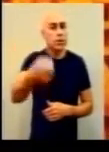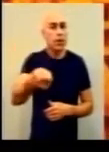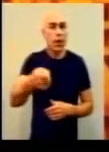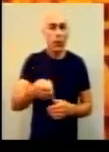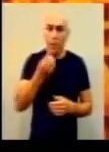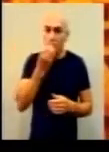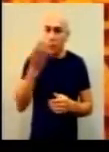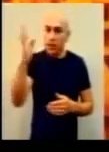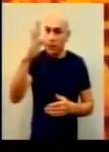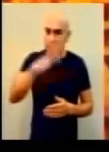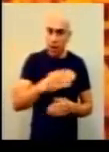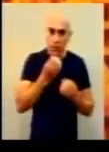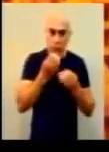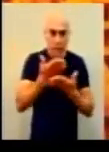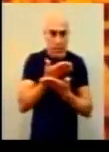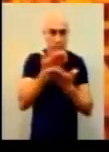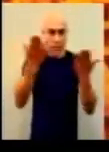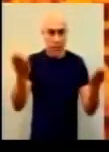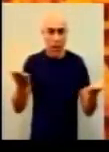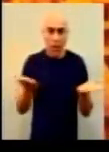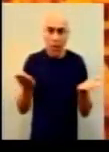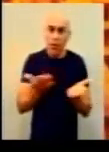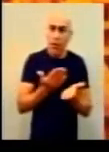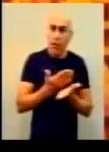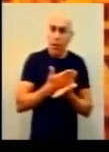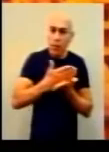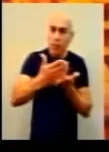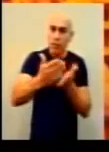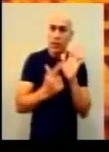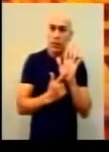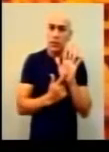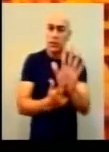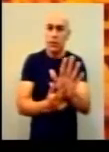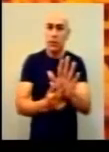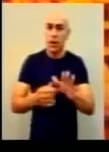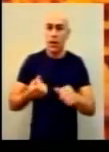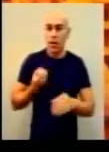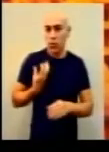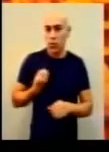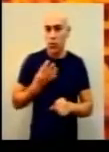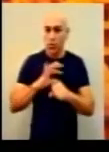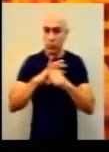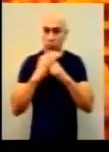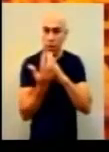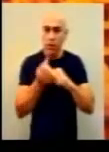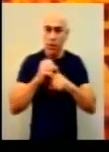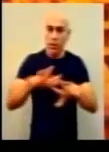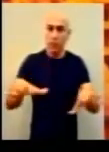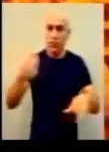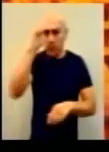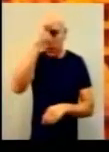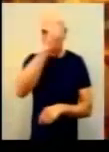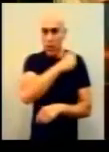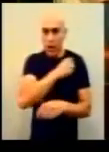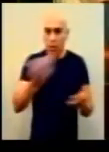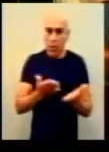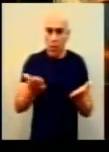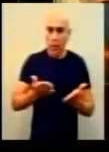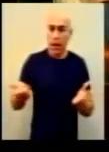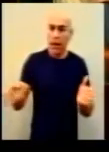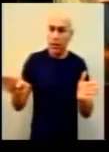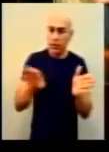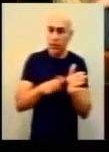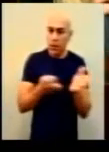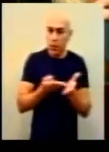tarde a todos. Vamos iniciar a apresentação dos casos de coronavírus aqui no município de Rio Preto. Então, até o momento, nós